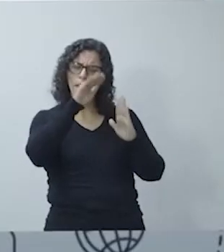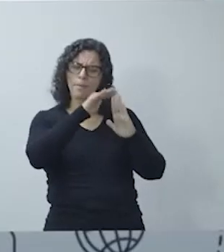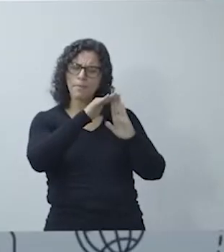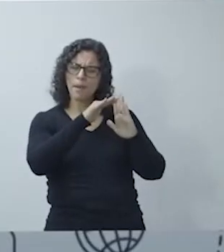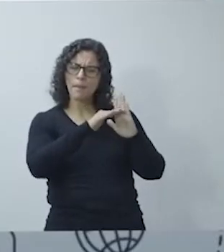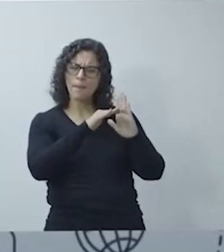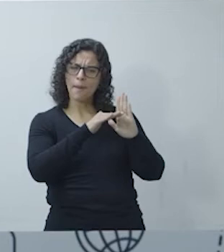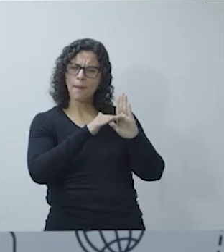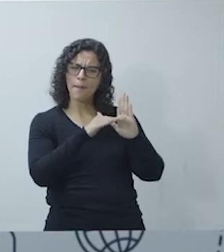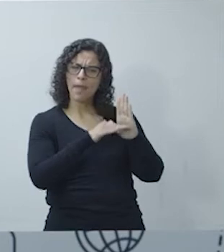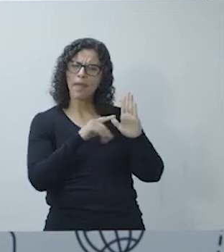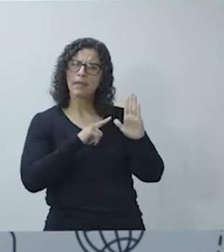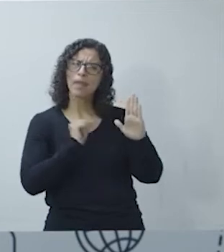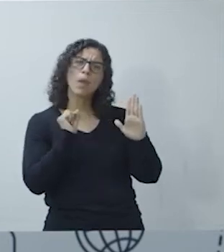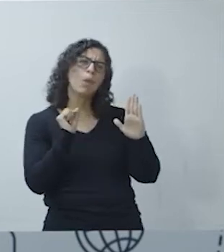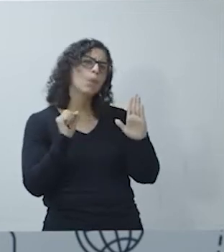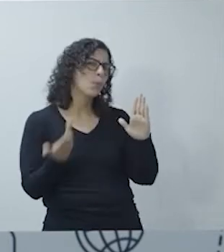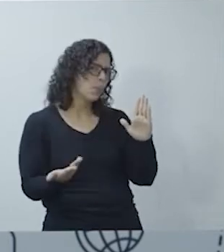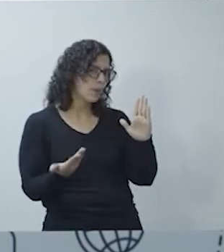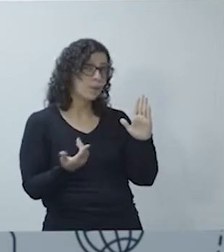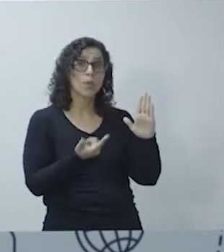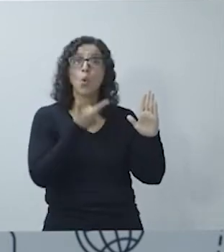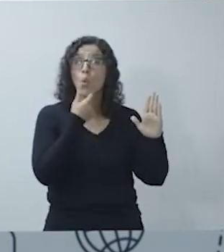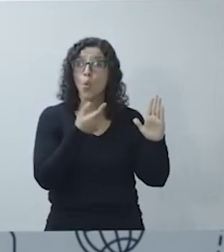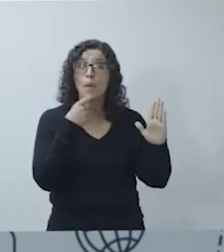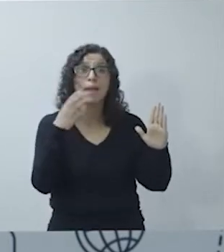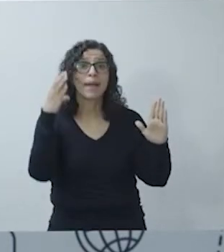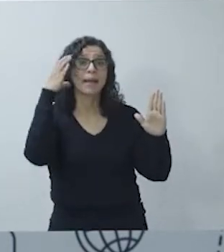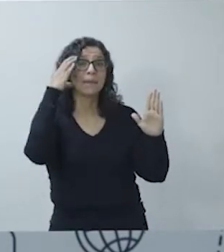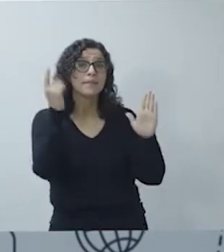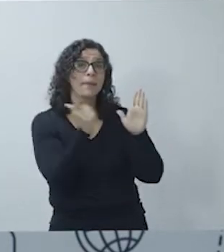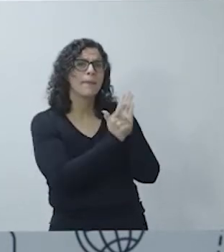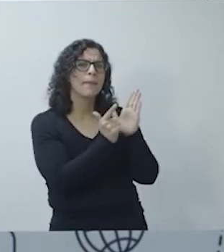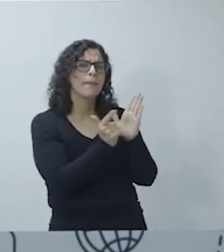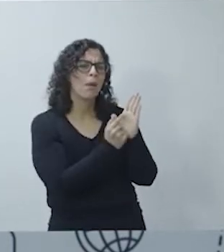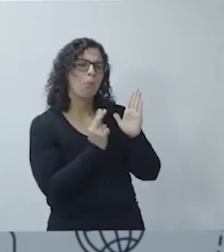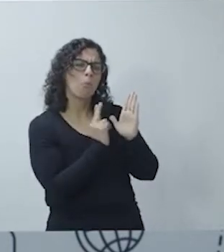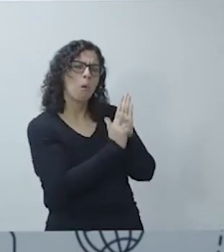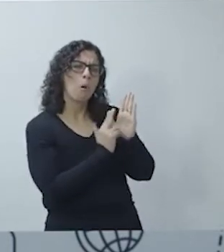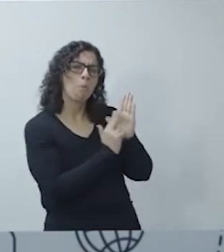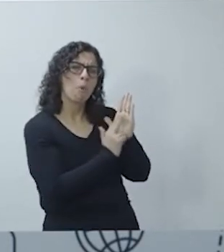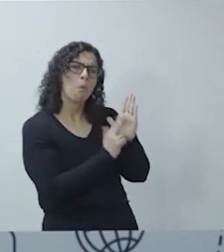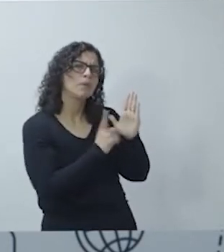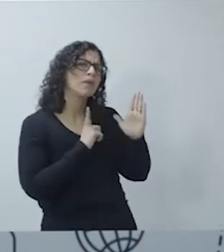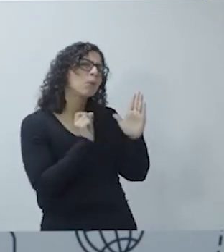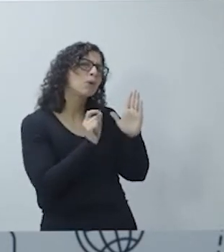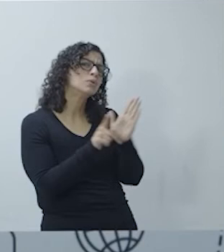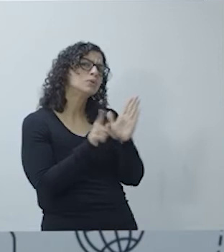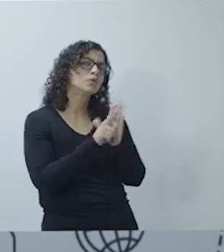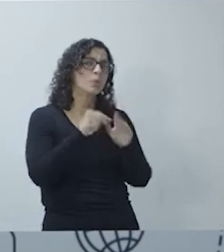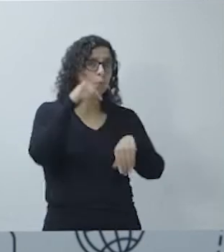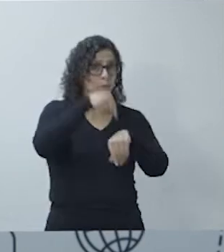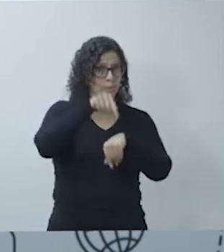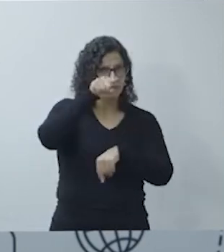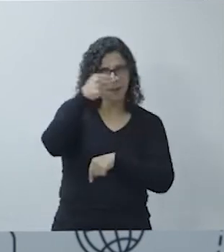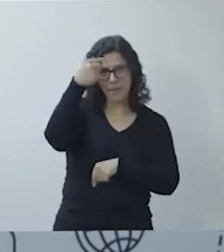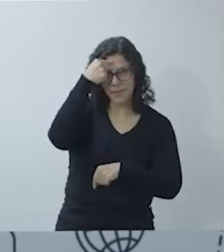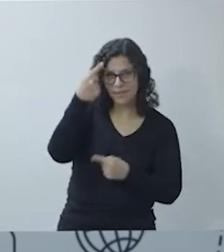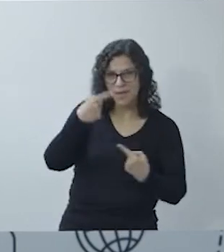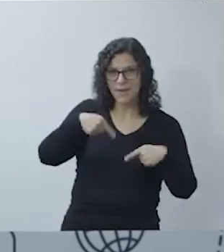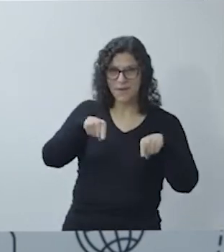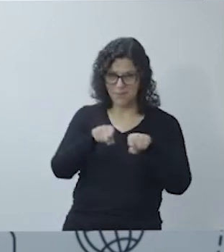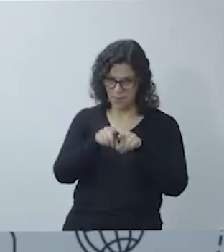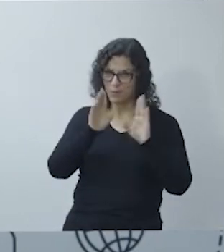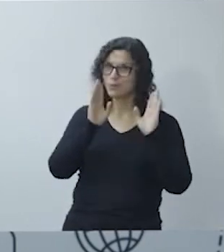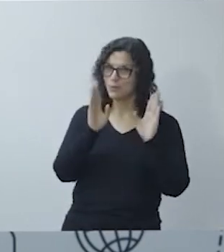ter na história com esse título? O Homem de Cabeça de Papelão. O que será que vai acontecer com ele? Vou dar mais um tempinho para você e